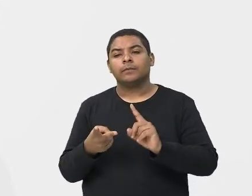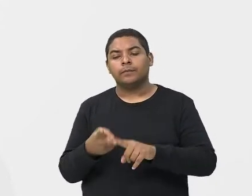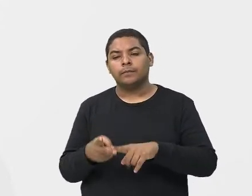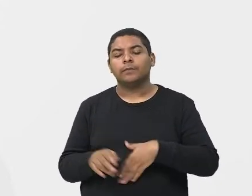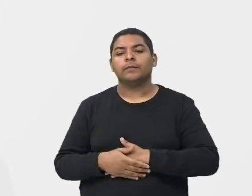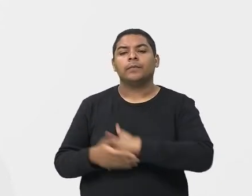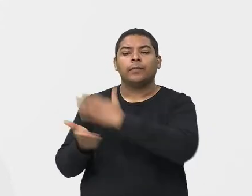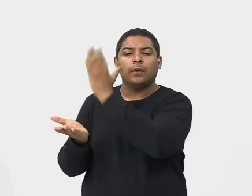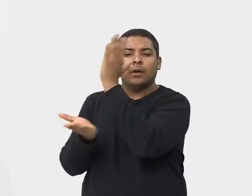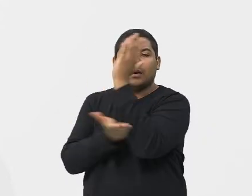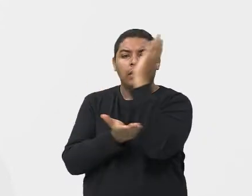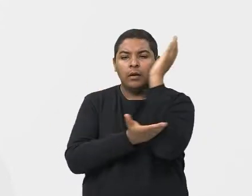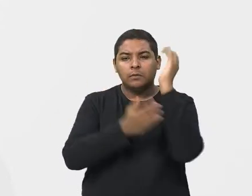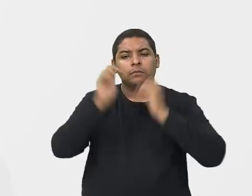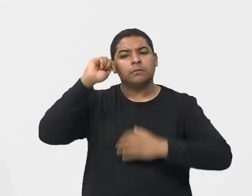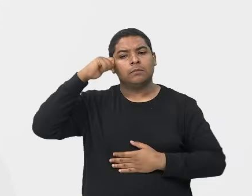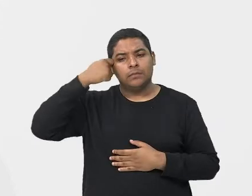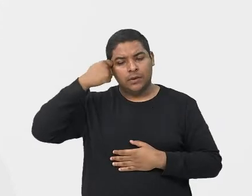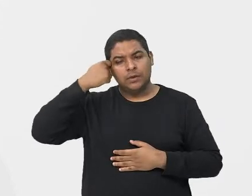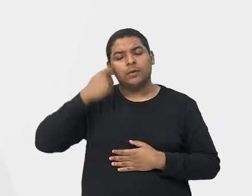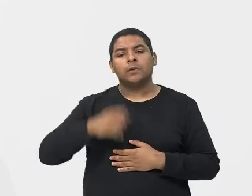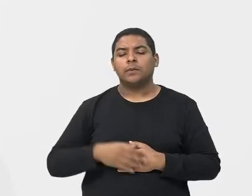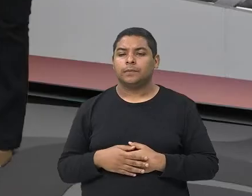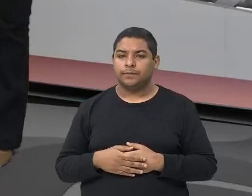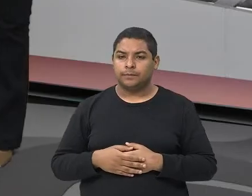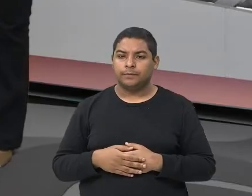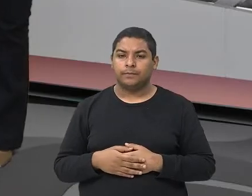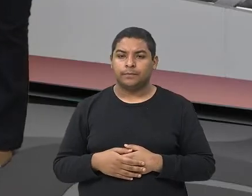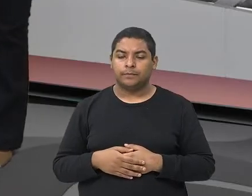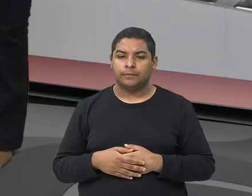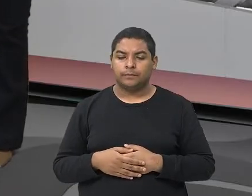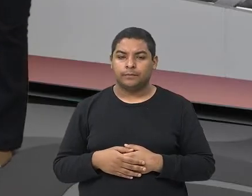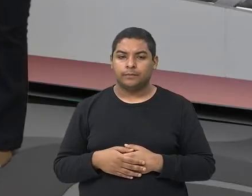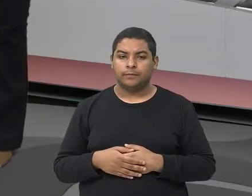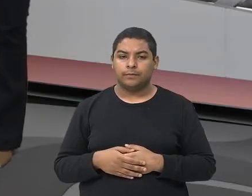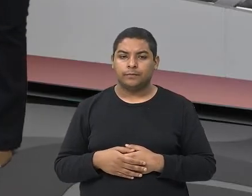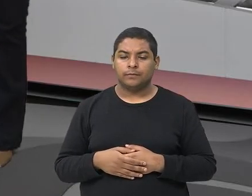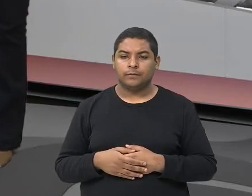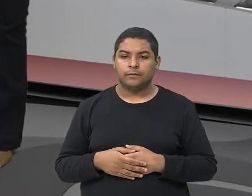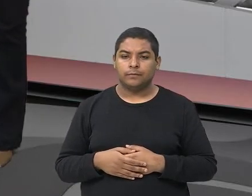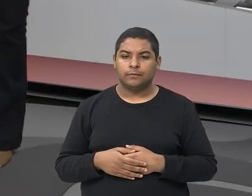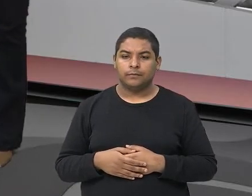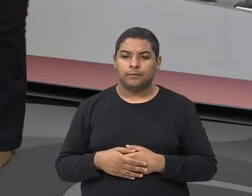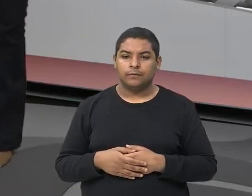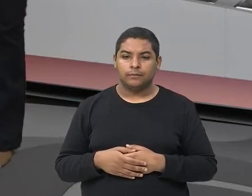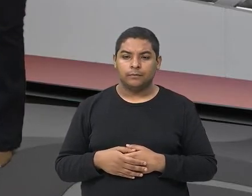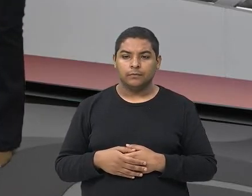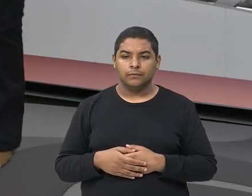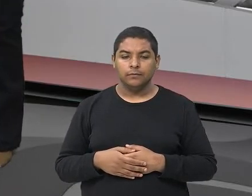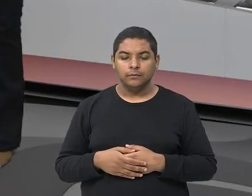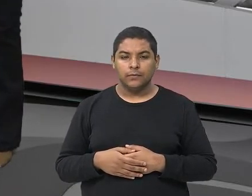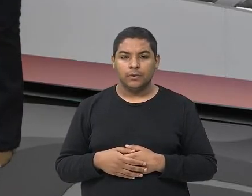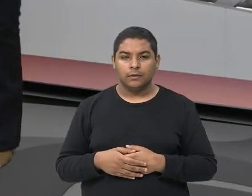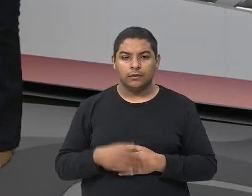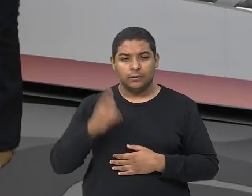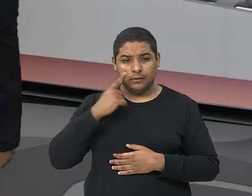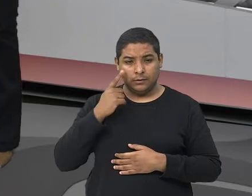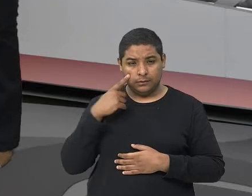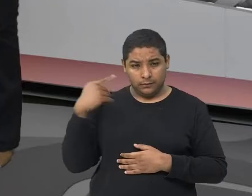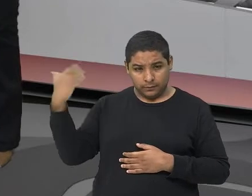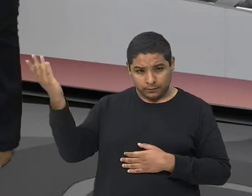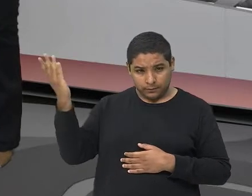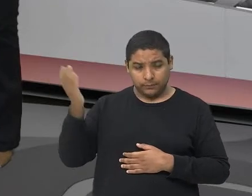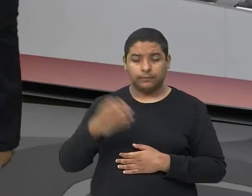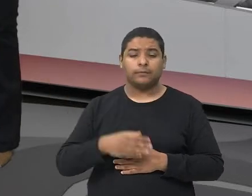também o carvão mineral, tá certo, gente? Então, essa parte aí da produção, né,